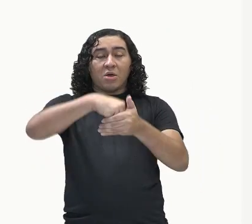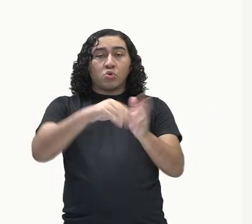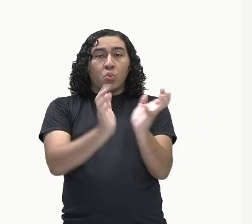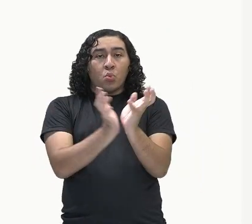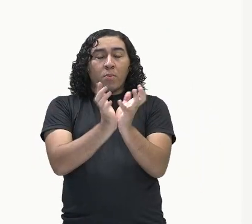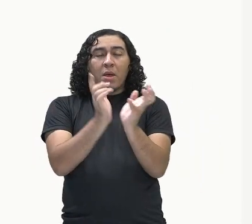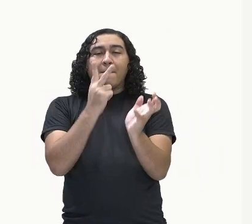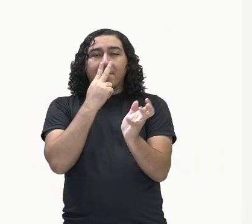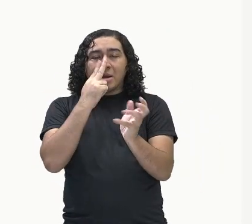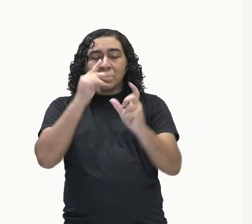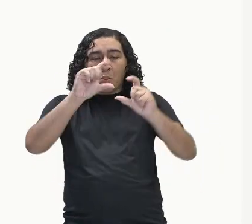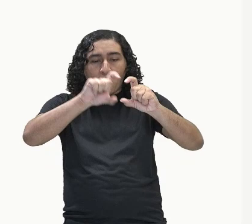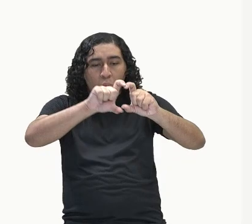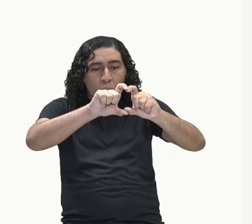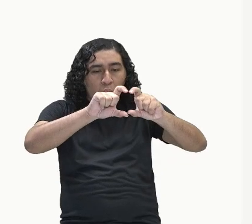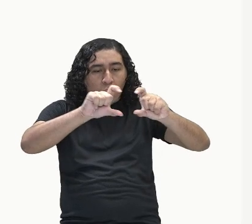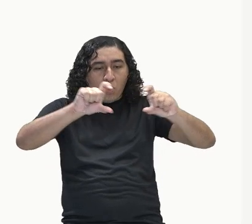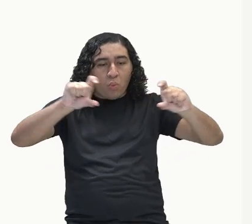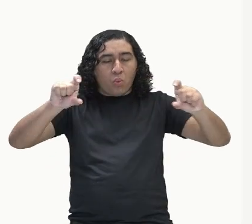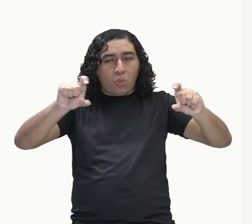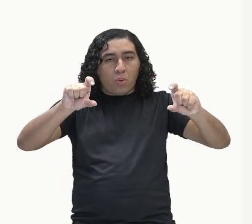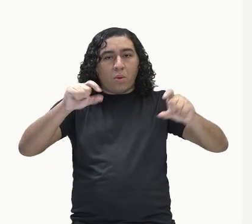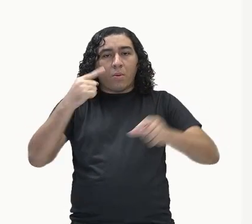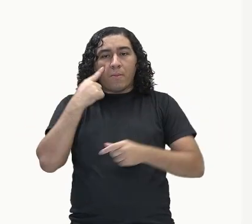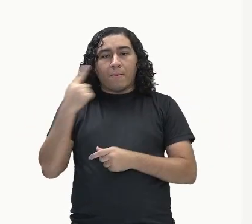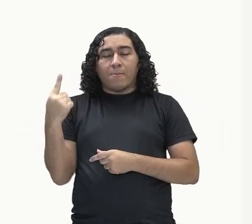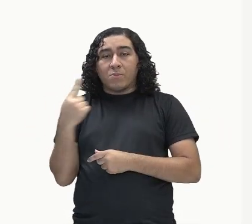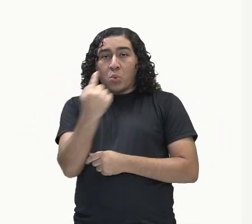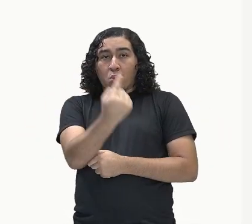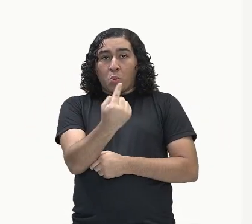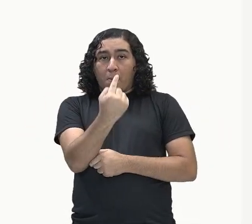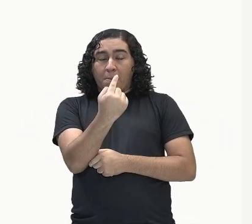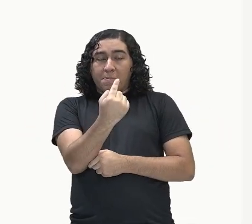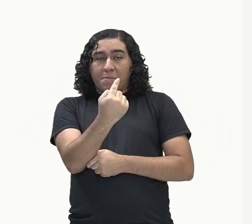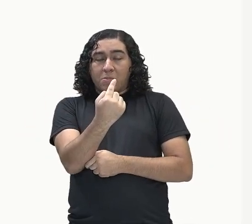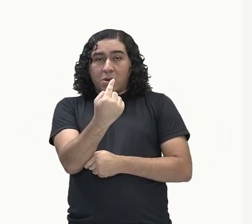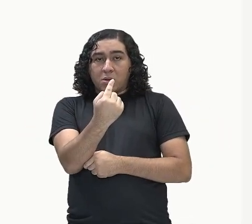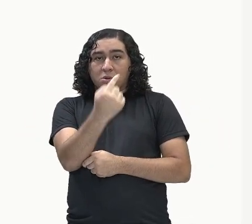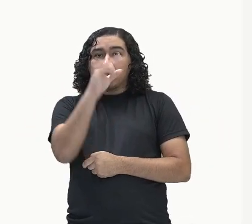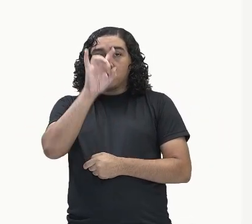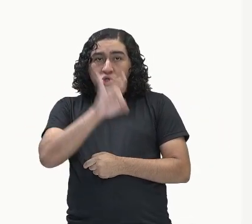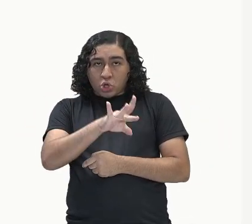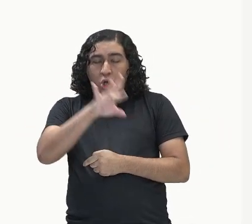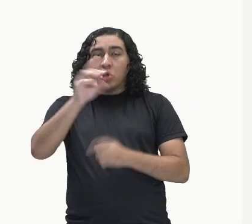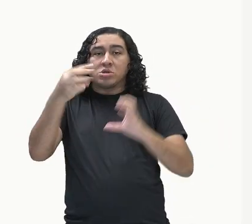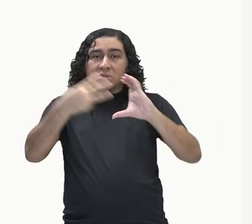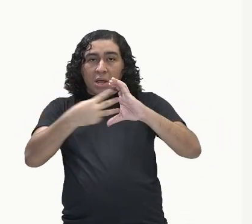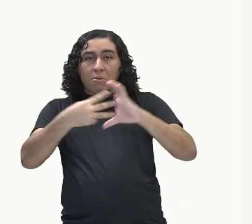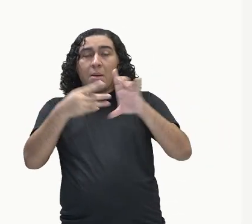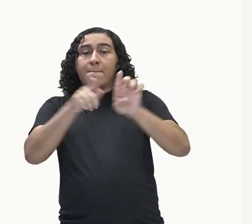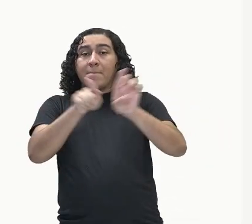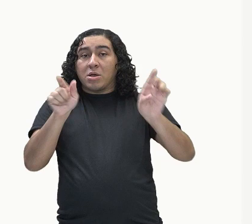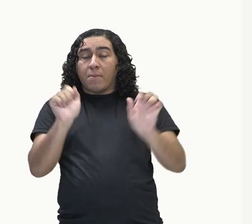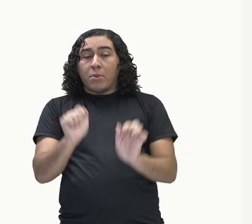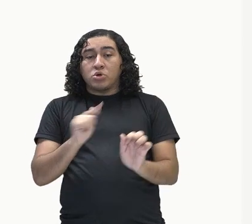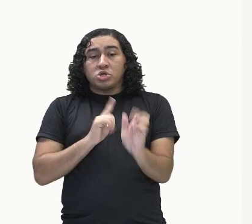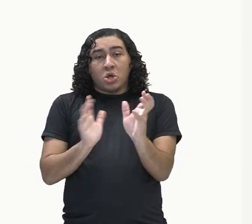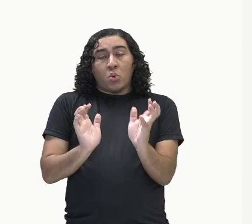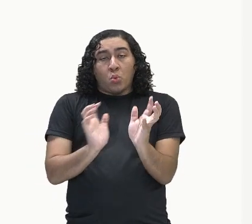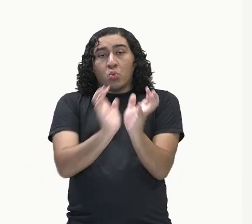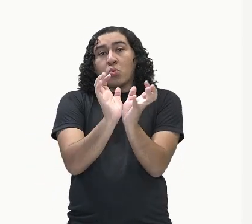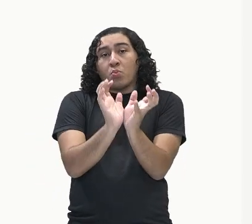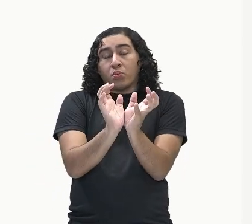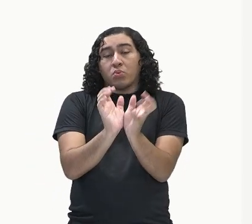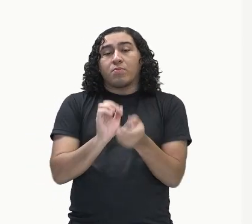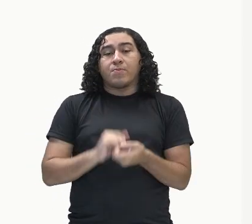alongada então a gente observa que ele é unicelular Mas eles podem ser encontrados também agrupados como é